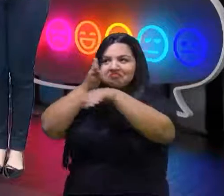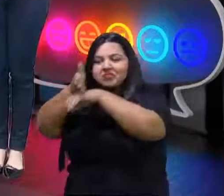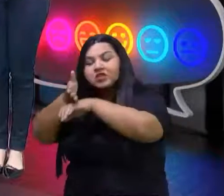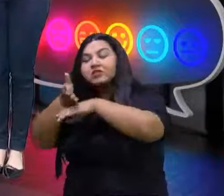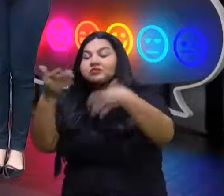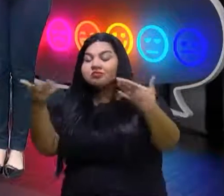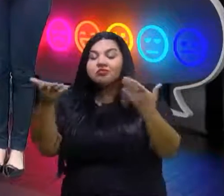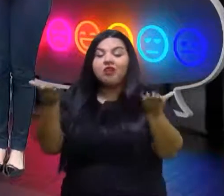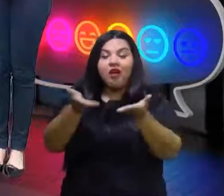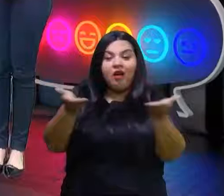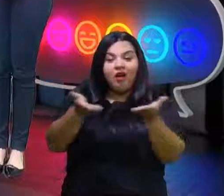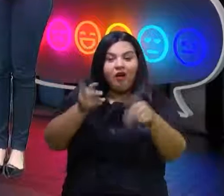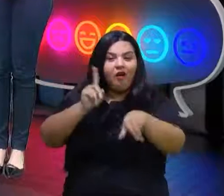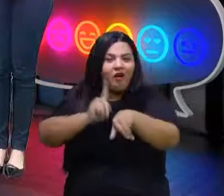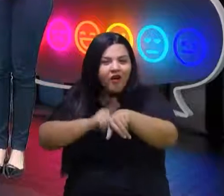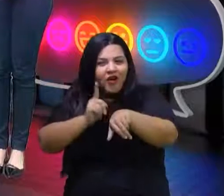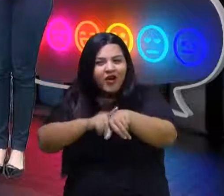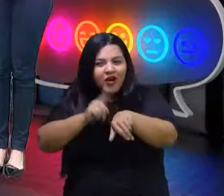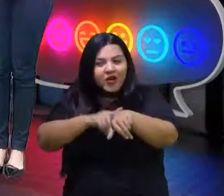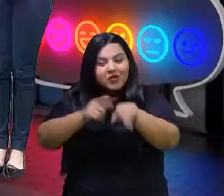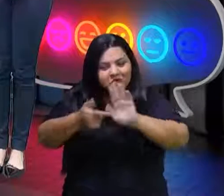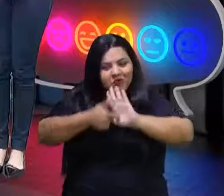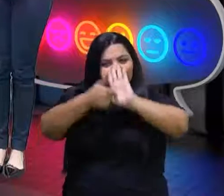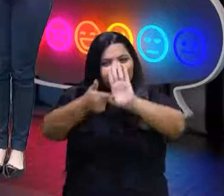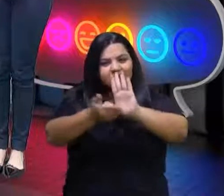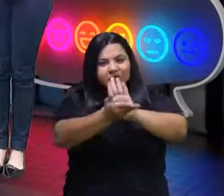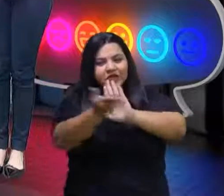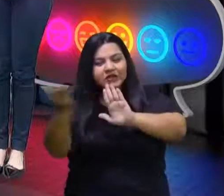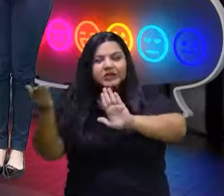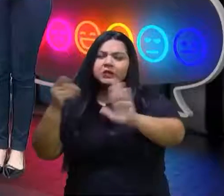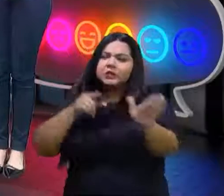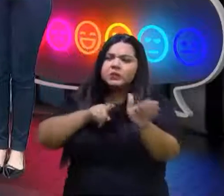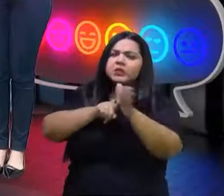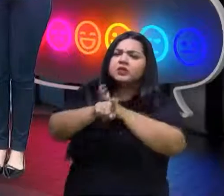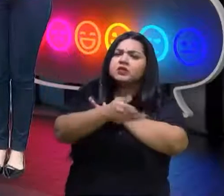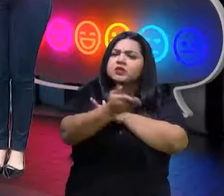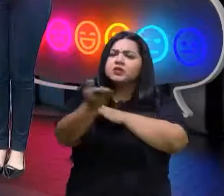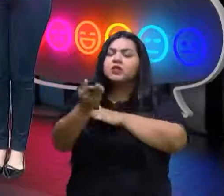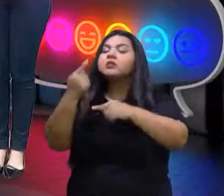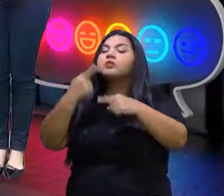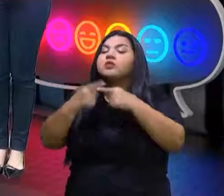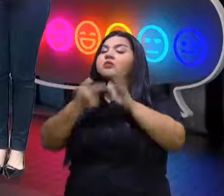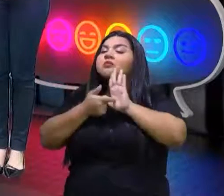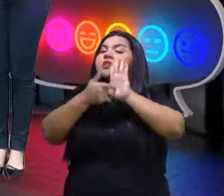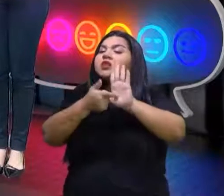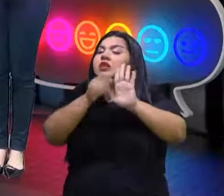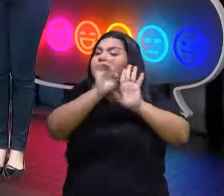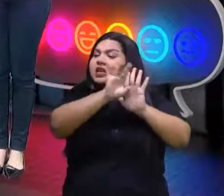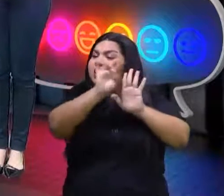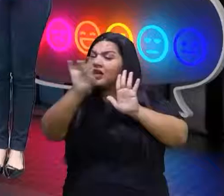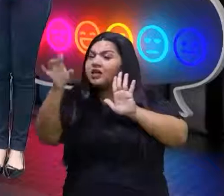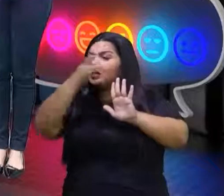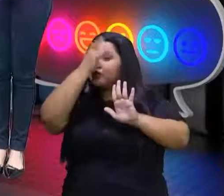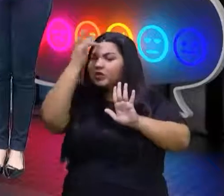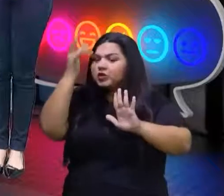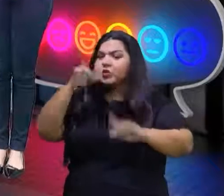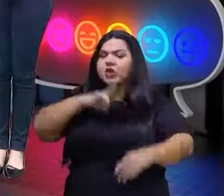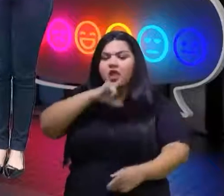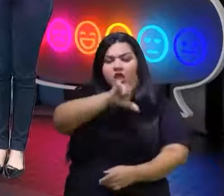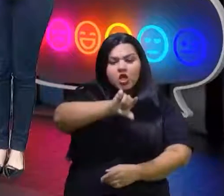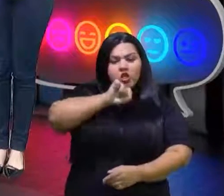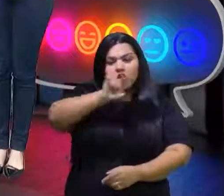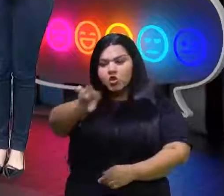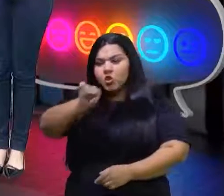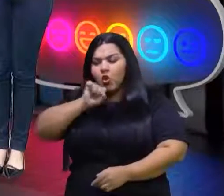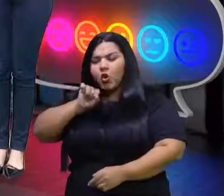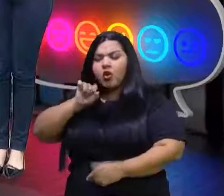esse momento, né, de trazer essa questão para vocês é justamente para mostrar que cada um possui suas preferências,